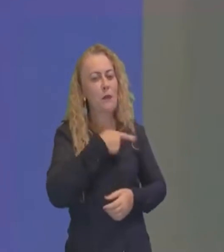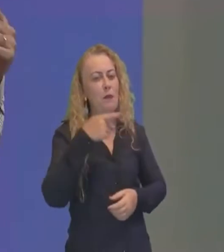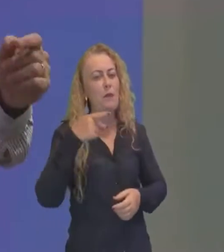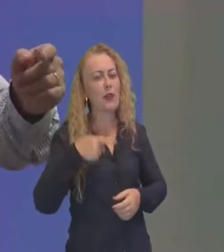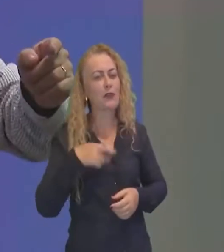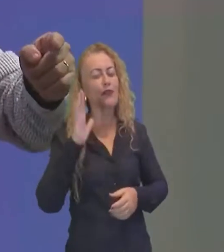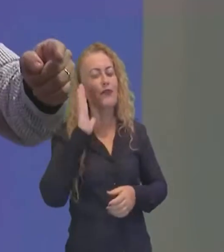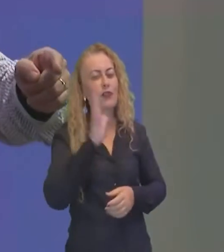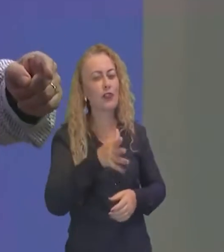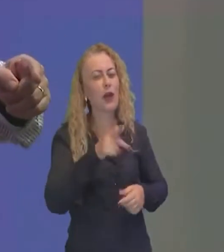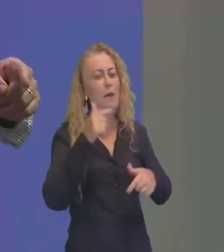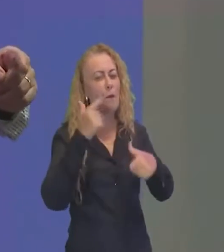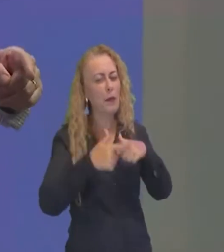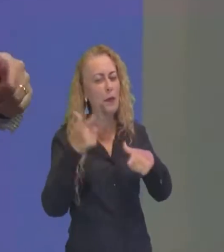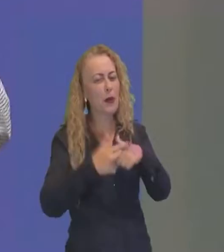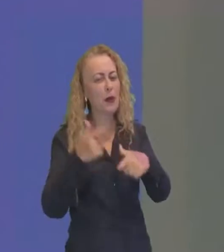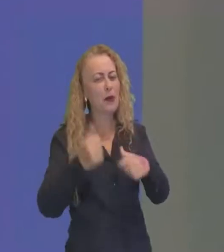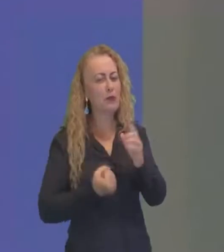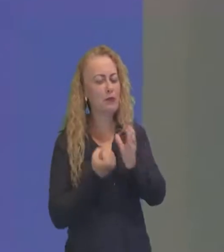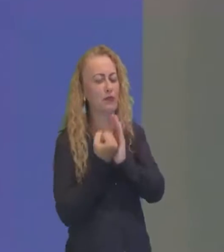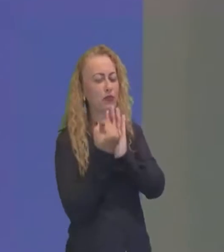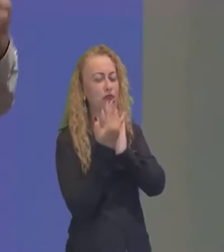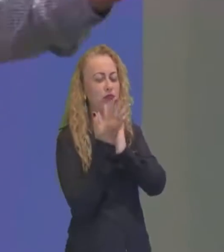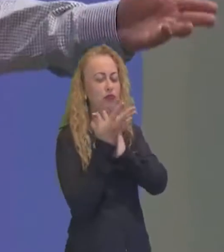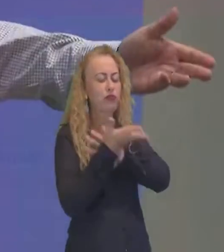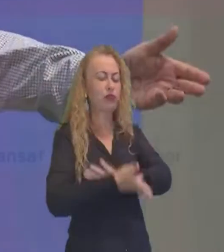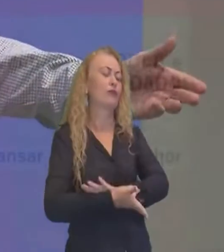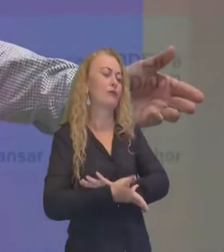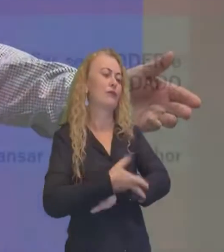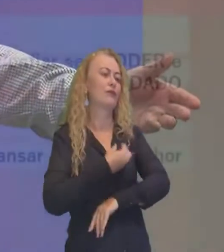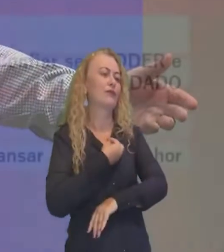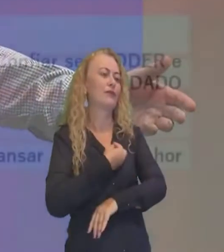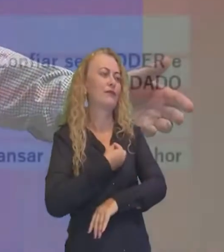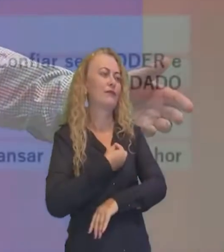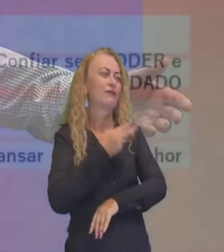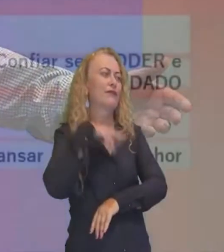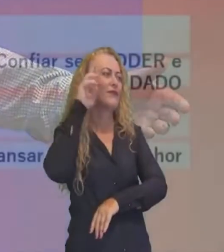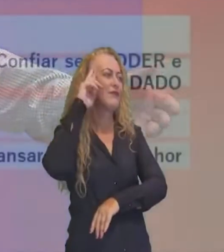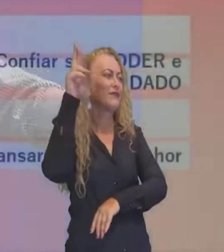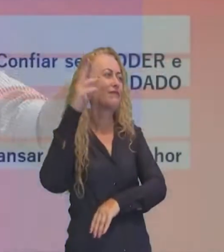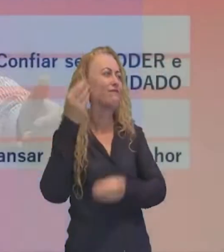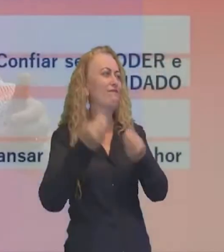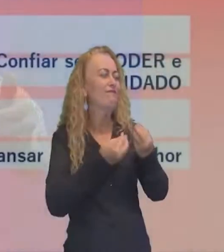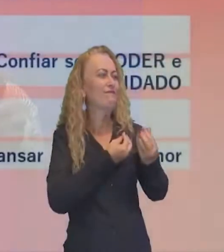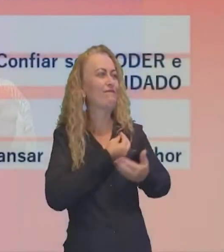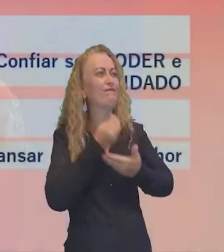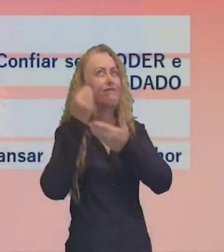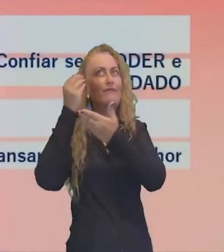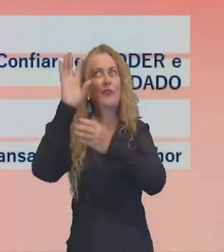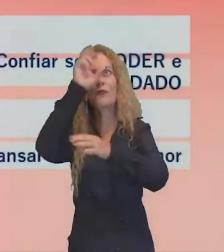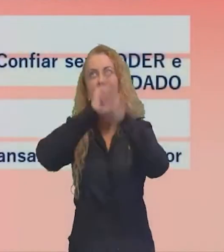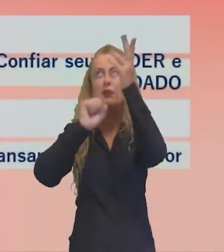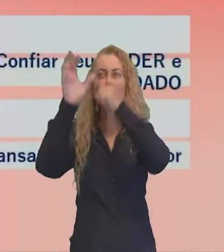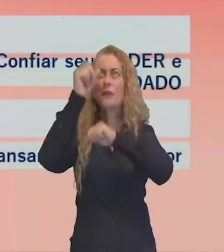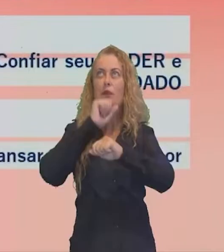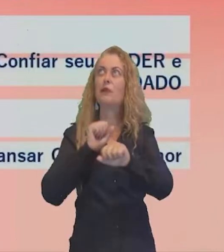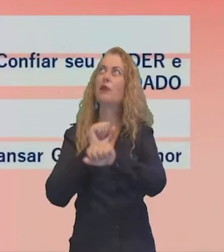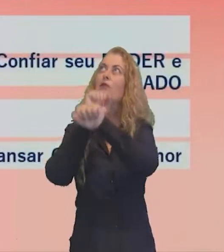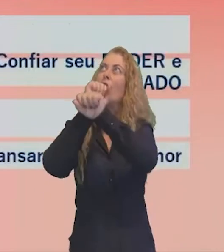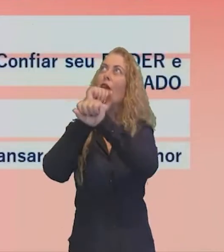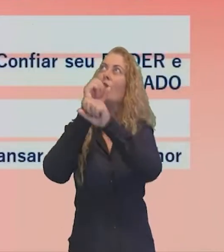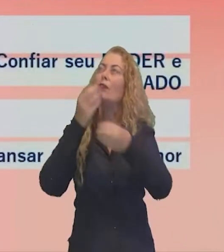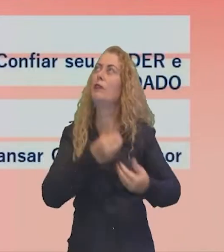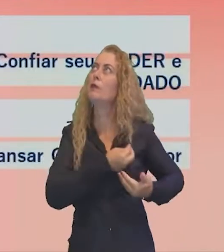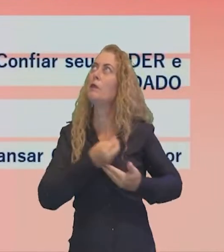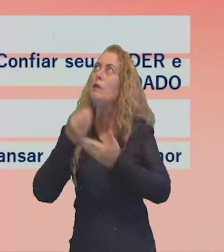vida, mas o Senhor, nós aprendemos a entregar ao Senhor, nós aprendemos a esperar, a